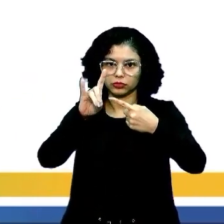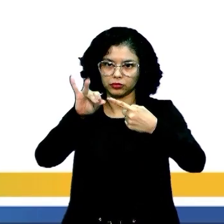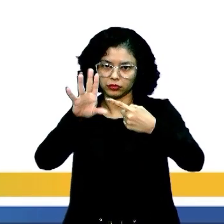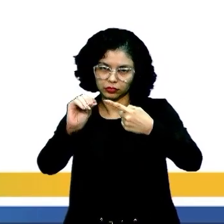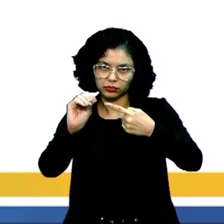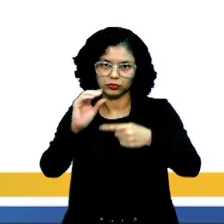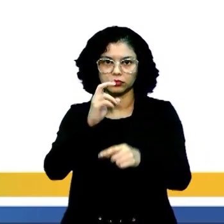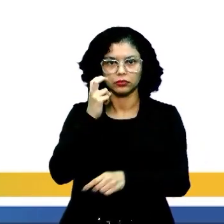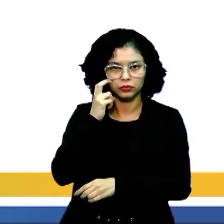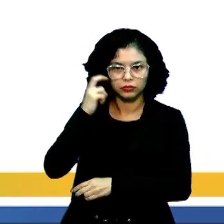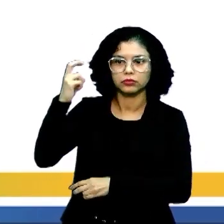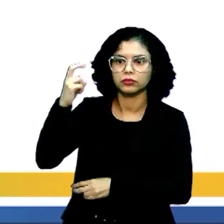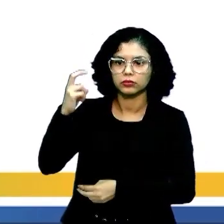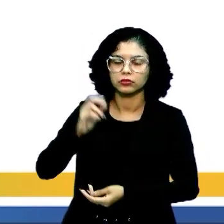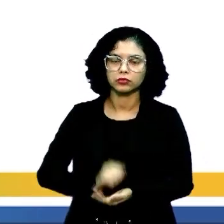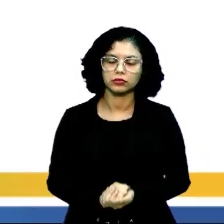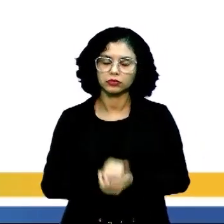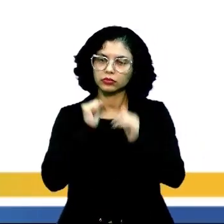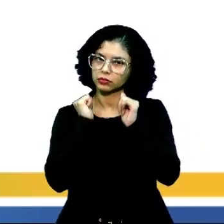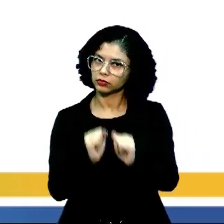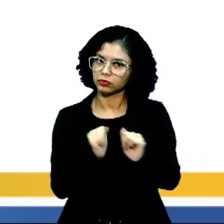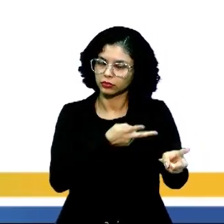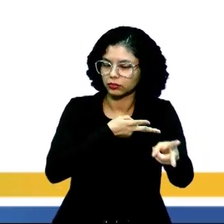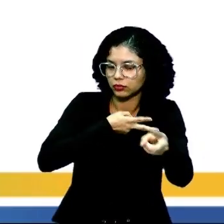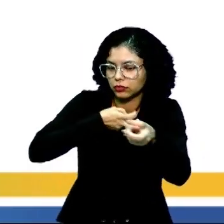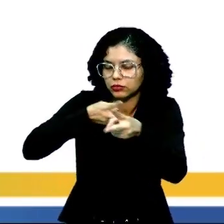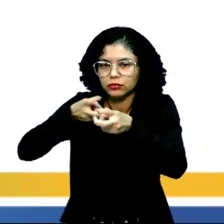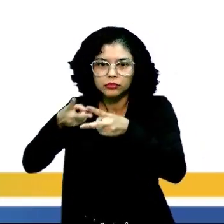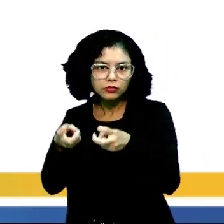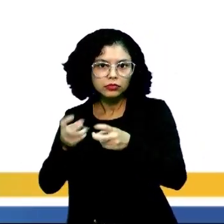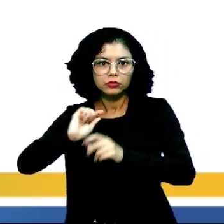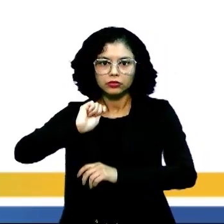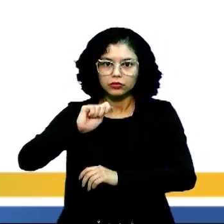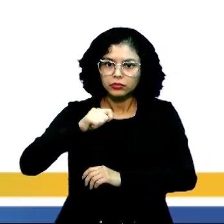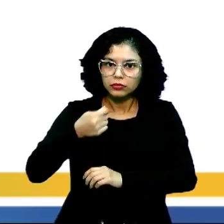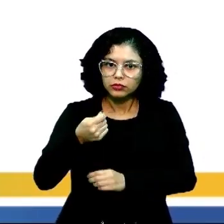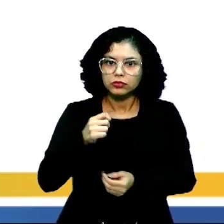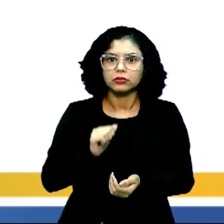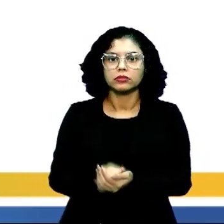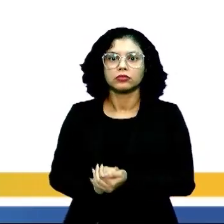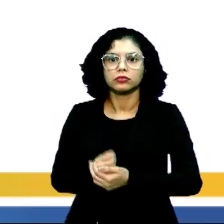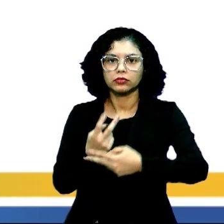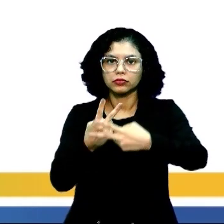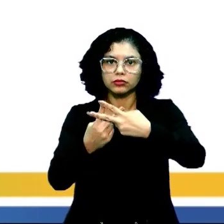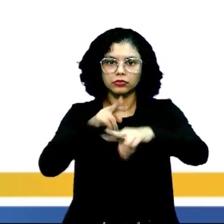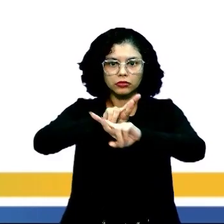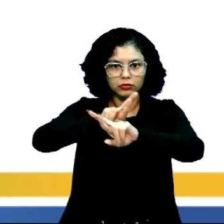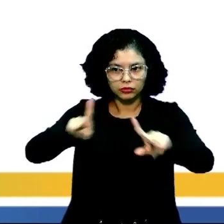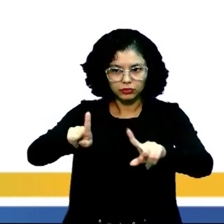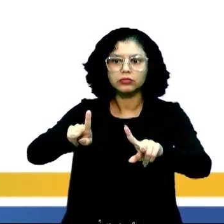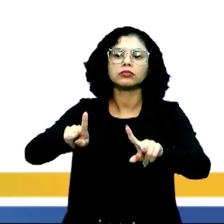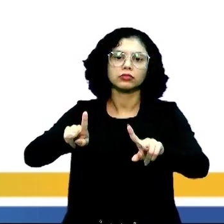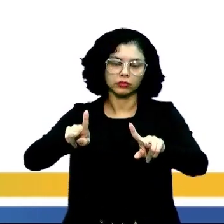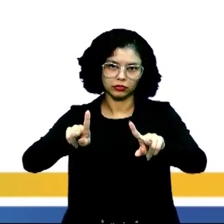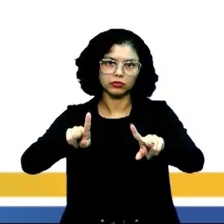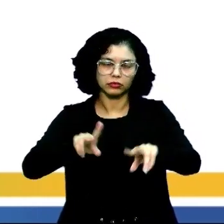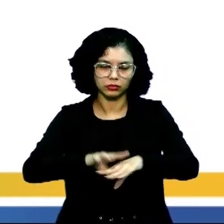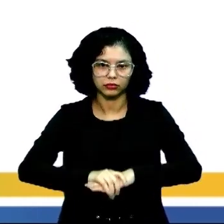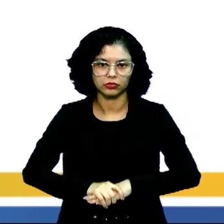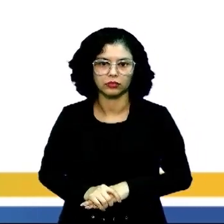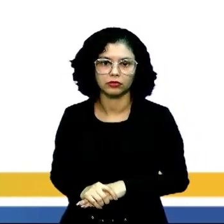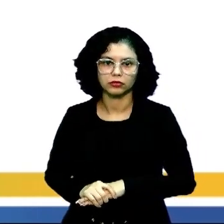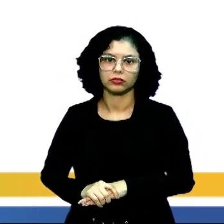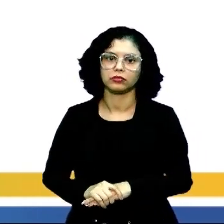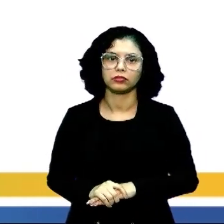relativismo cultural, e aí vocês podem observar o sinal matemático, né, o sinal da